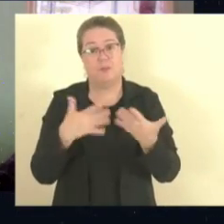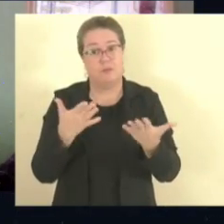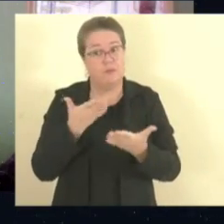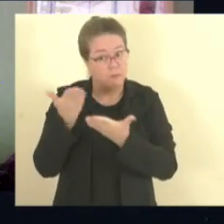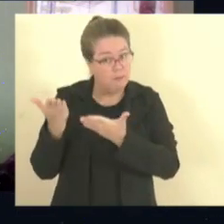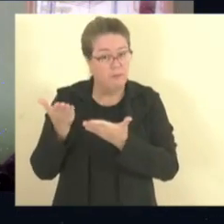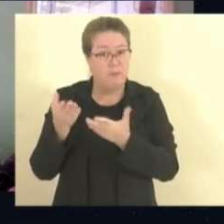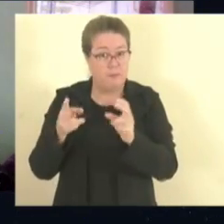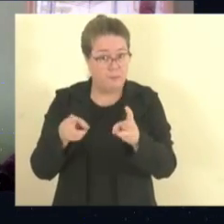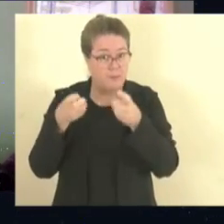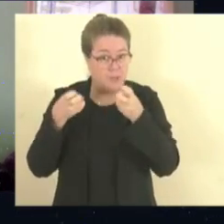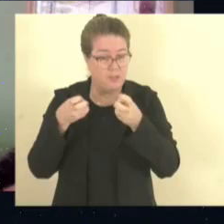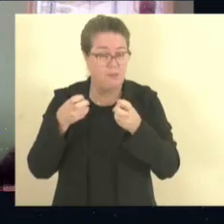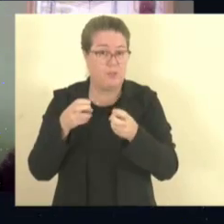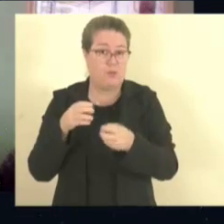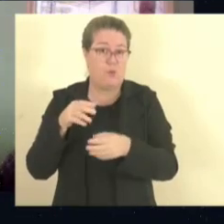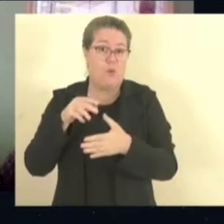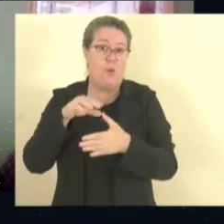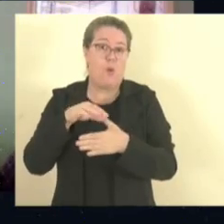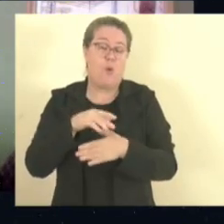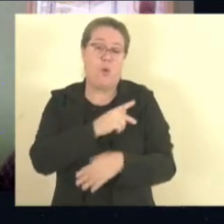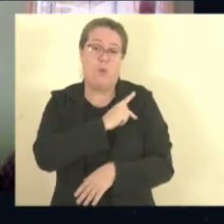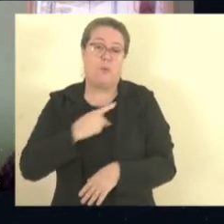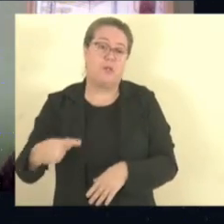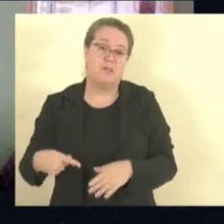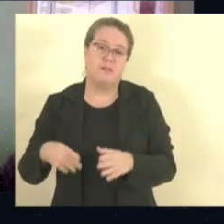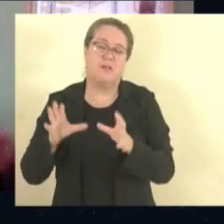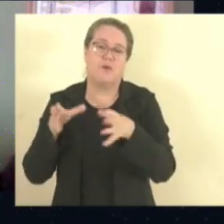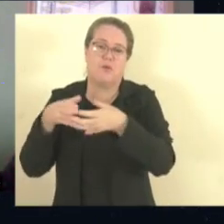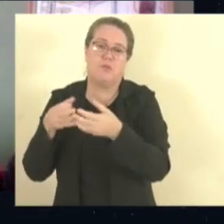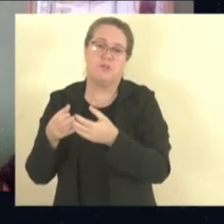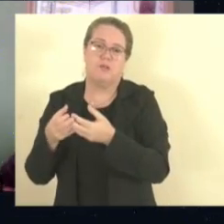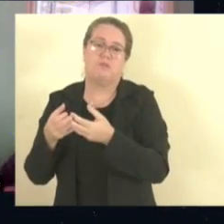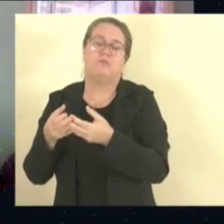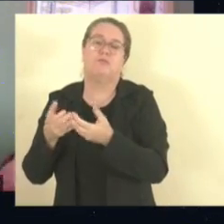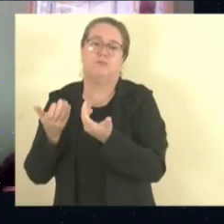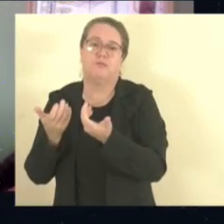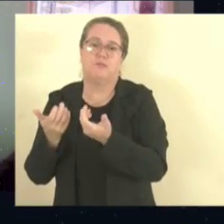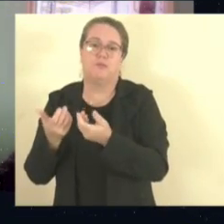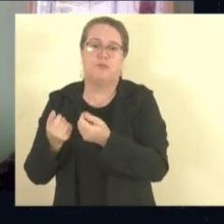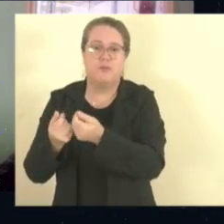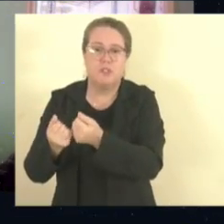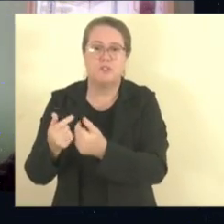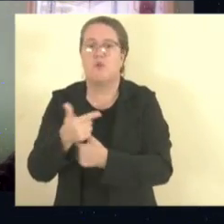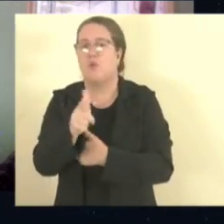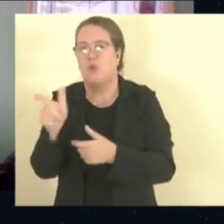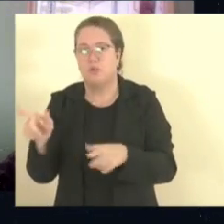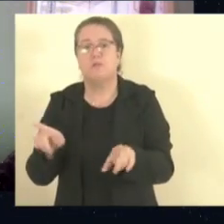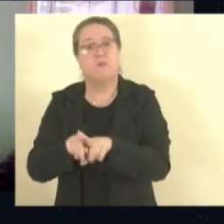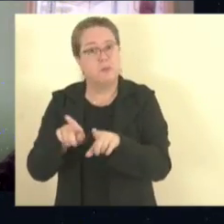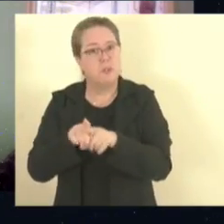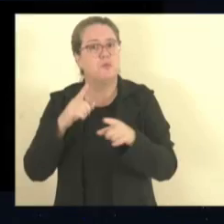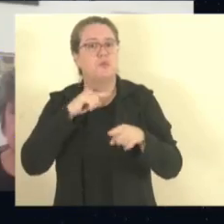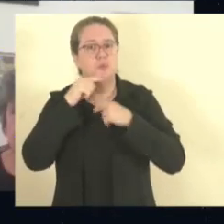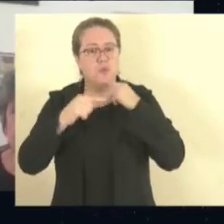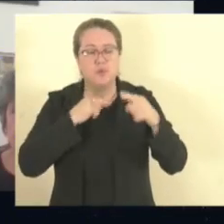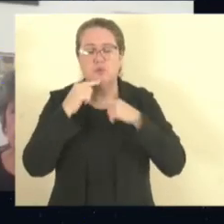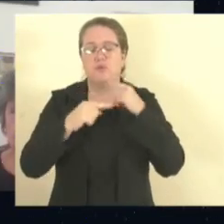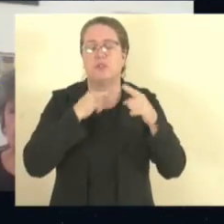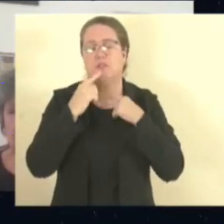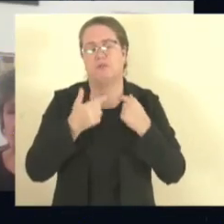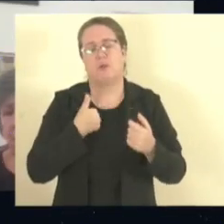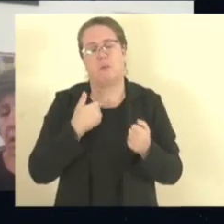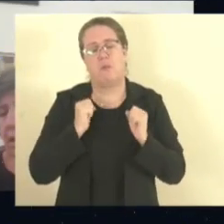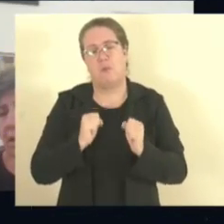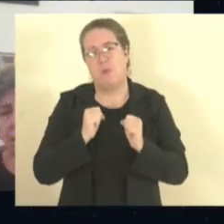questionando que não tem essas obras detalhadas. Então, por conta disso, poderia votar a favor se fosse melhor detalhado,